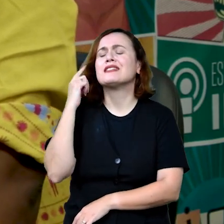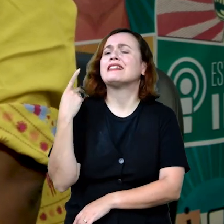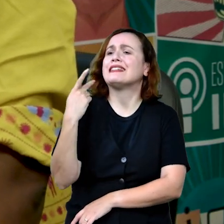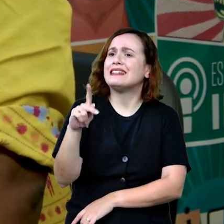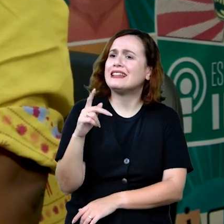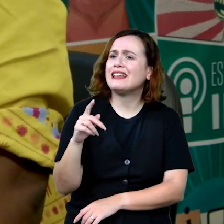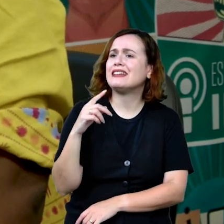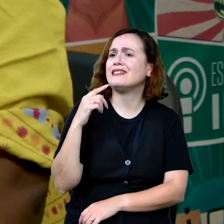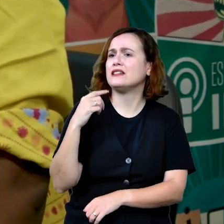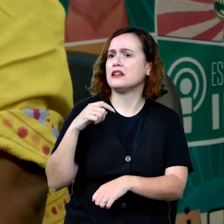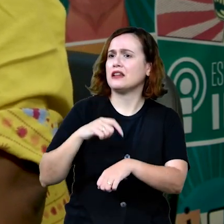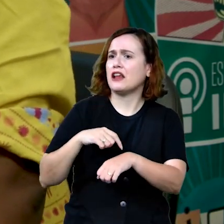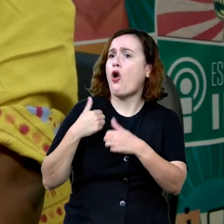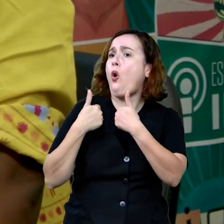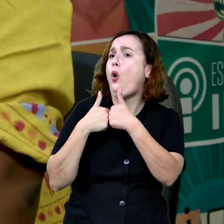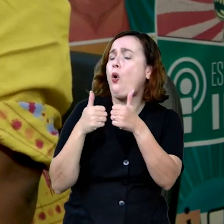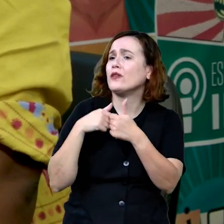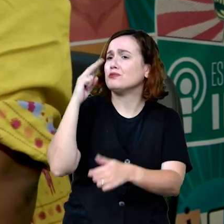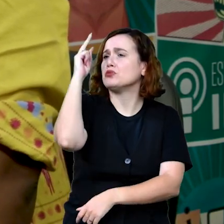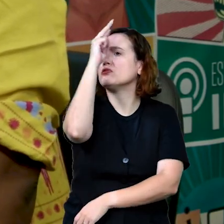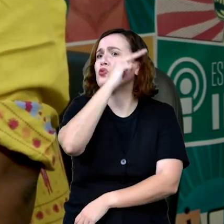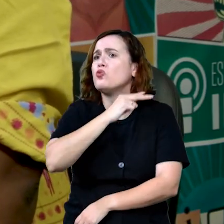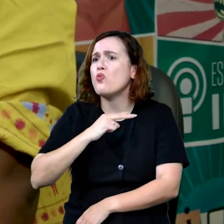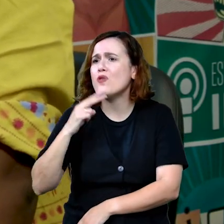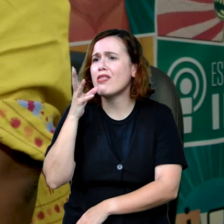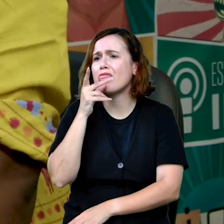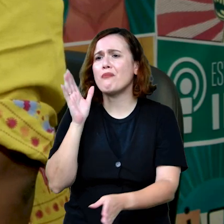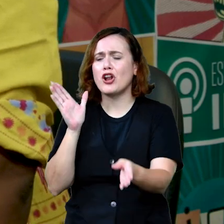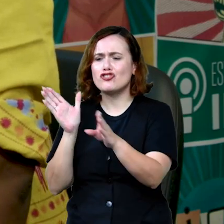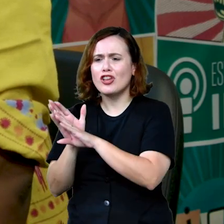e entender que a entrega daquela pessoa vai ser